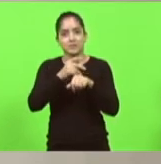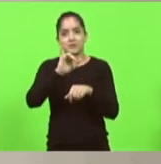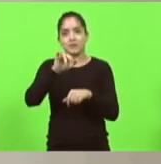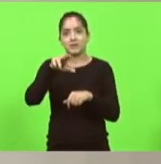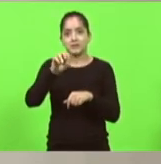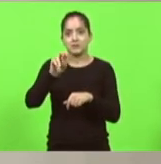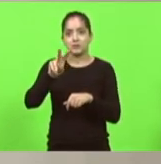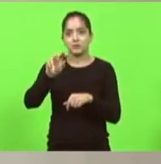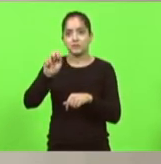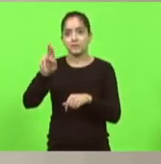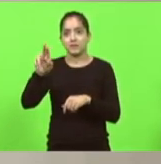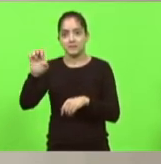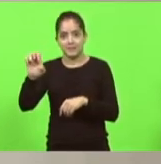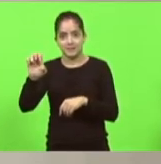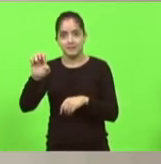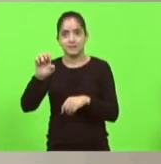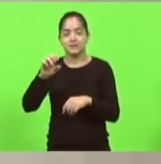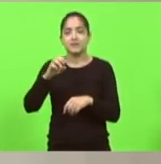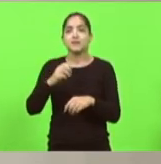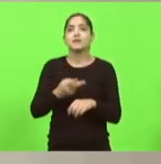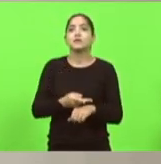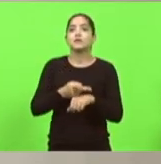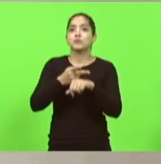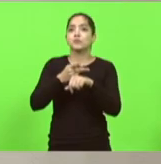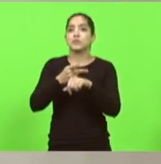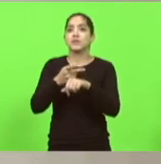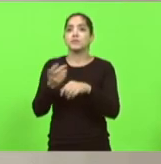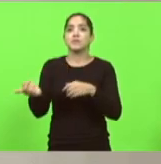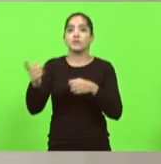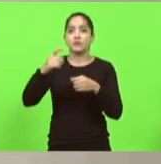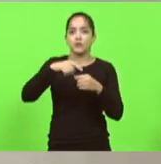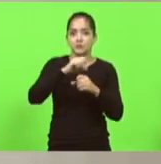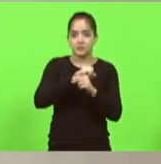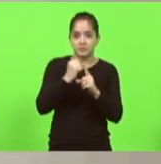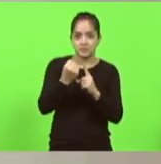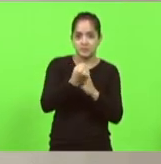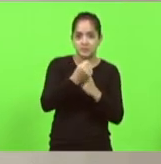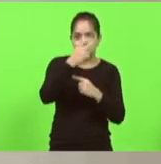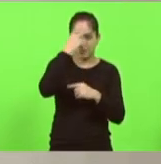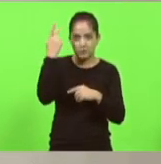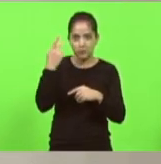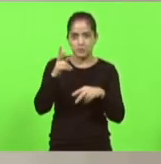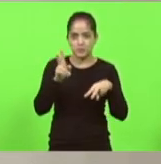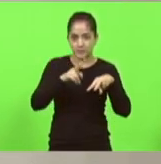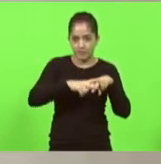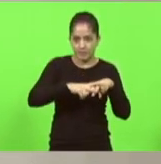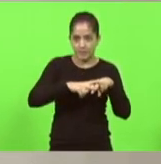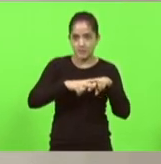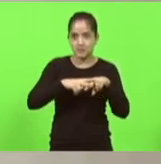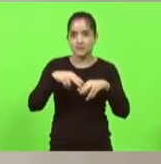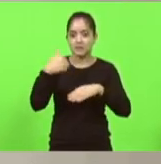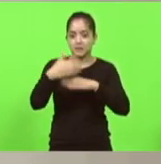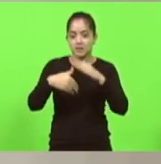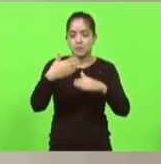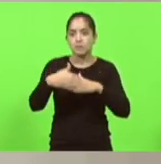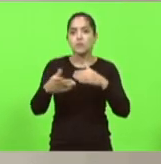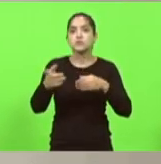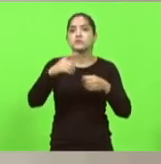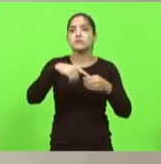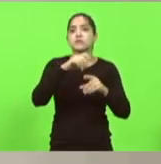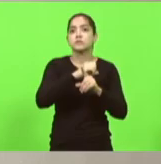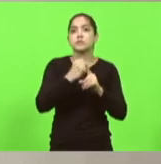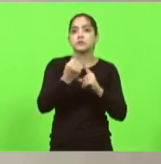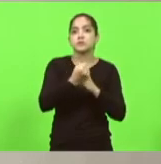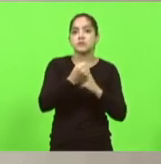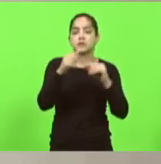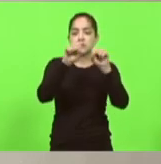Ivan, do prêmio da ressocialização de detentos em São Cristóvão do Sul, em Santa Catarina, desse sistema que